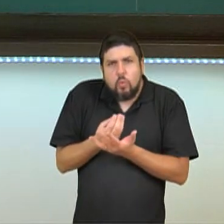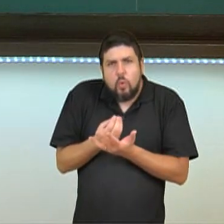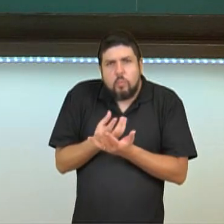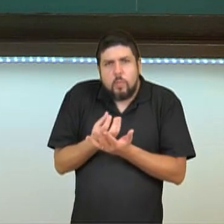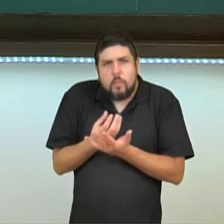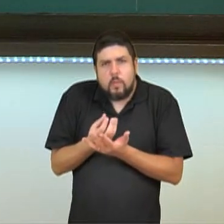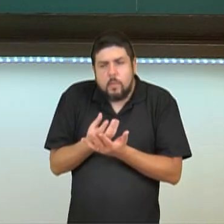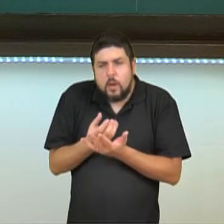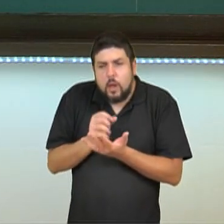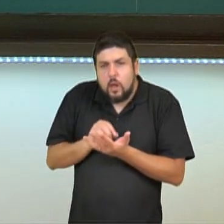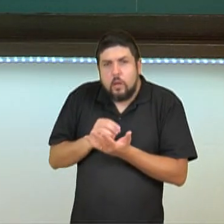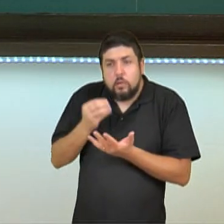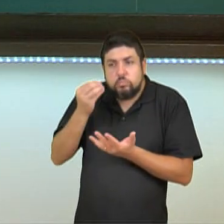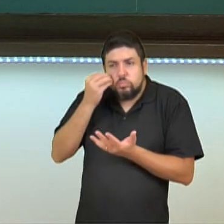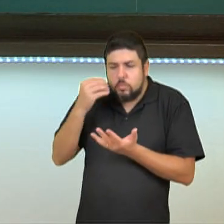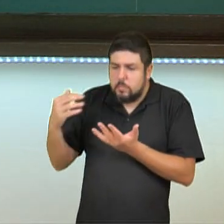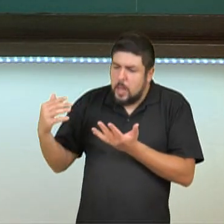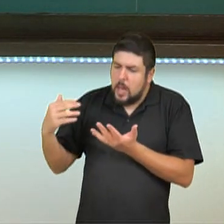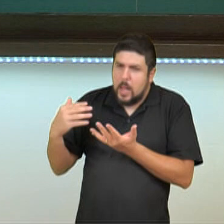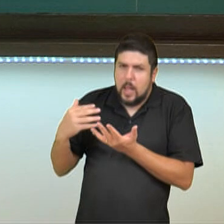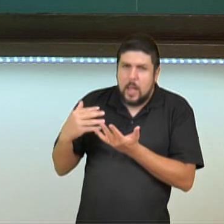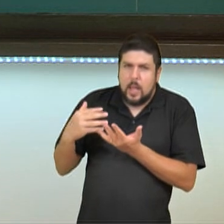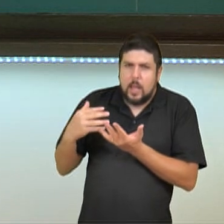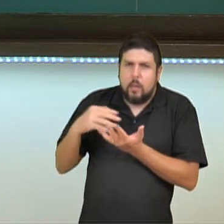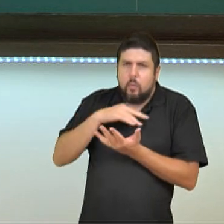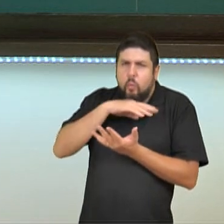seu organismo tentar te proteger.